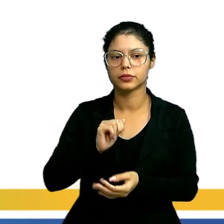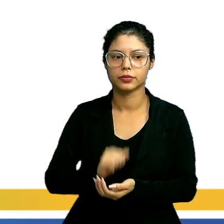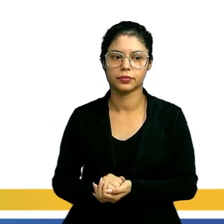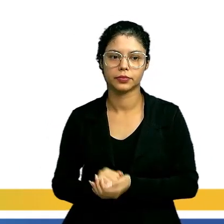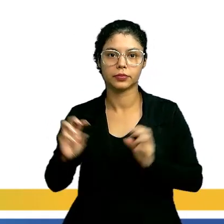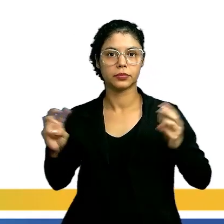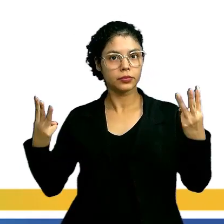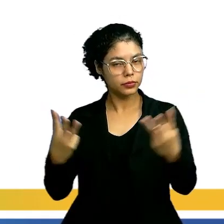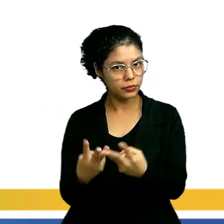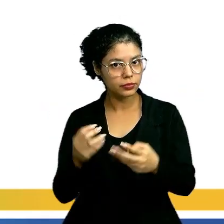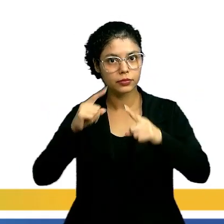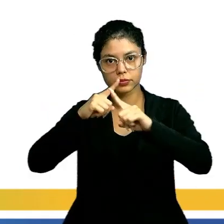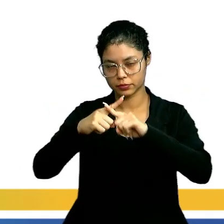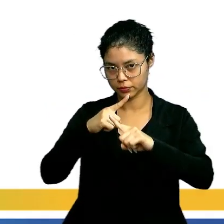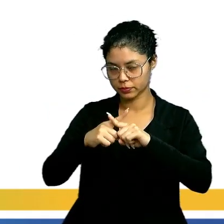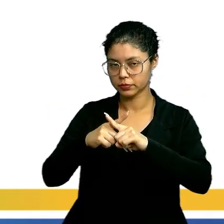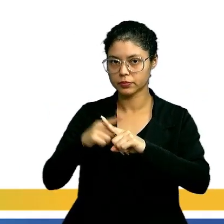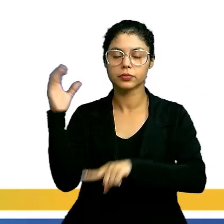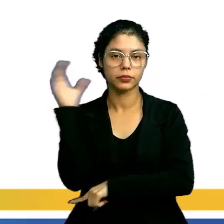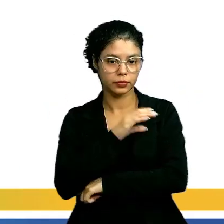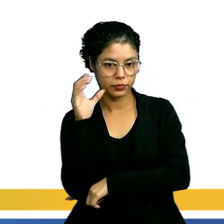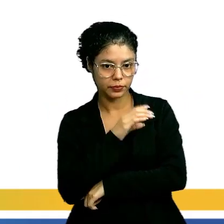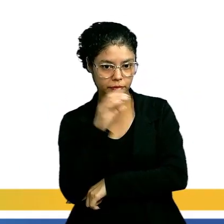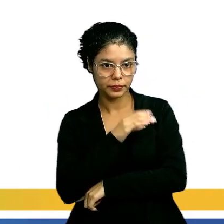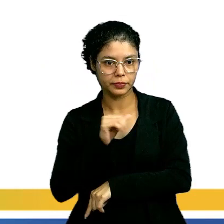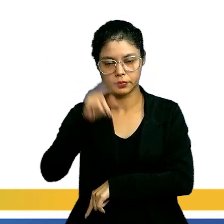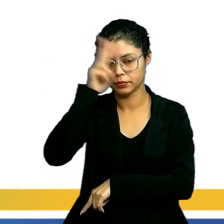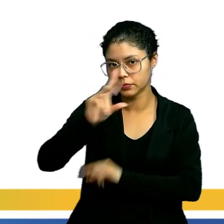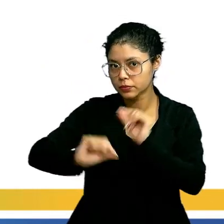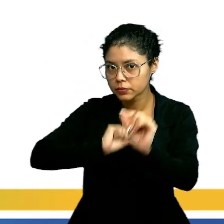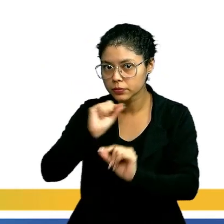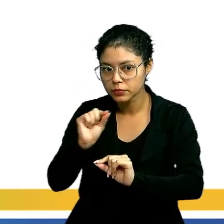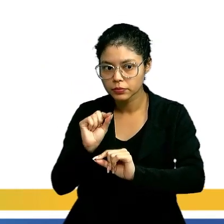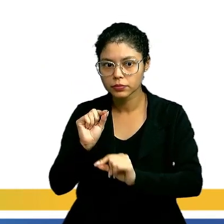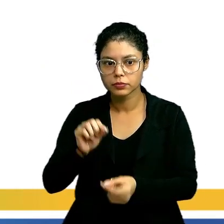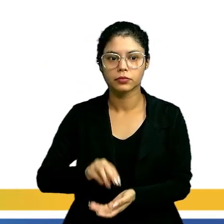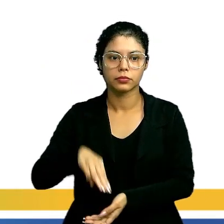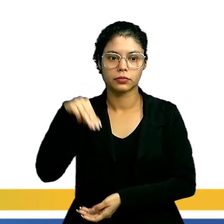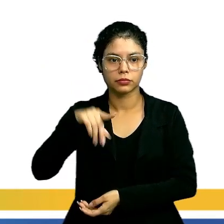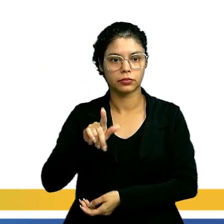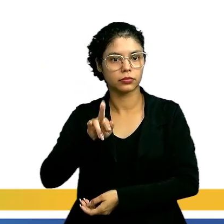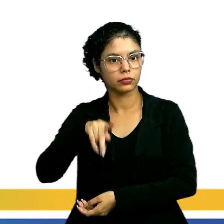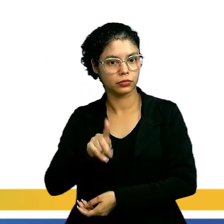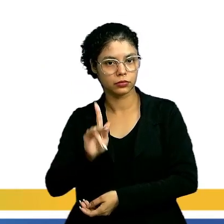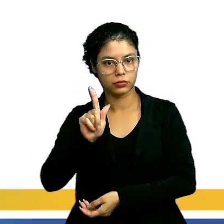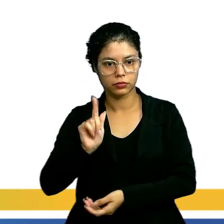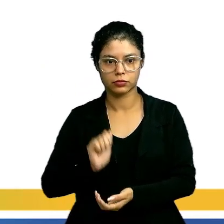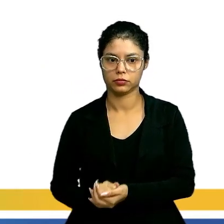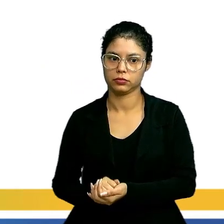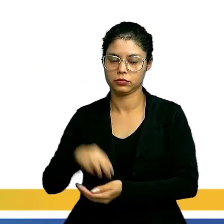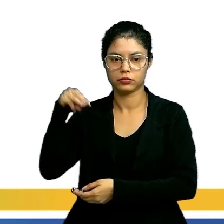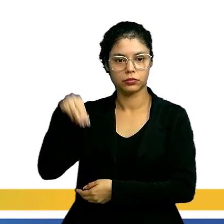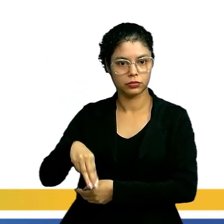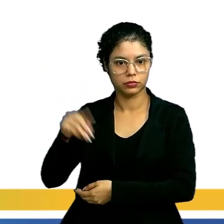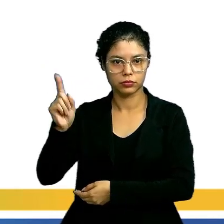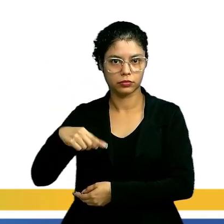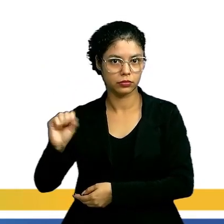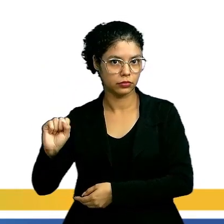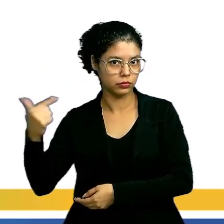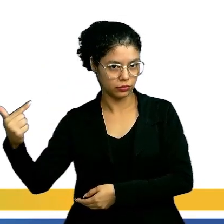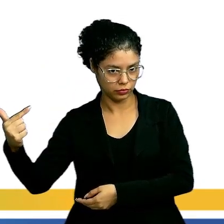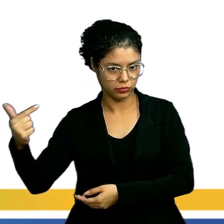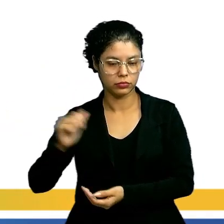a massa vezes a aceleração. Lembrando que massa medida em quilogramas, aceleração medida em metros por segundo ao